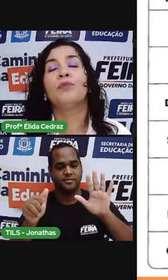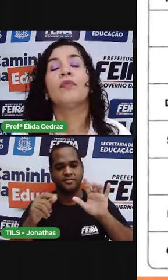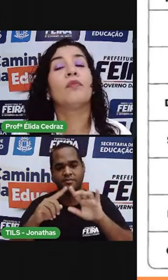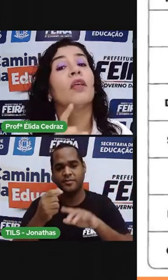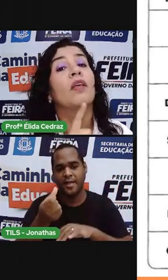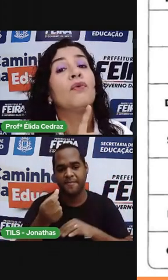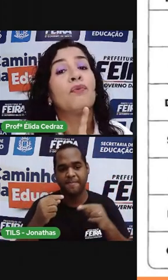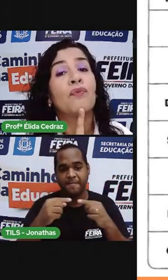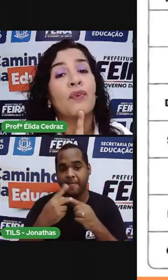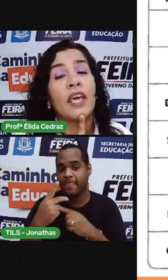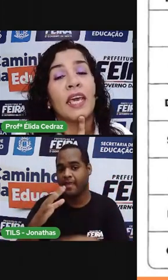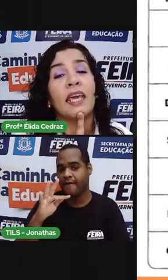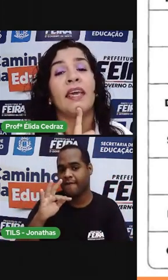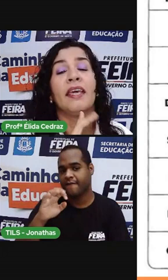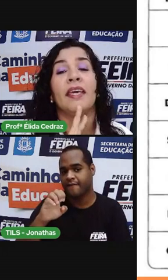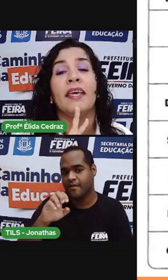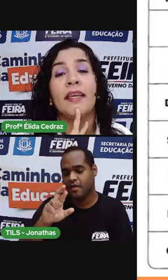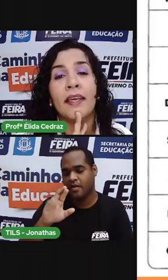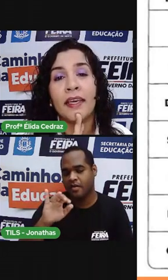Ferido.